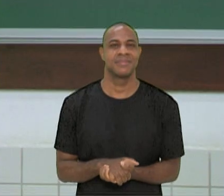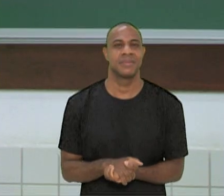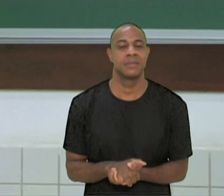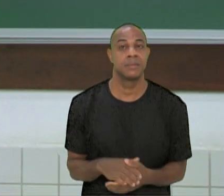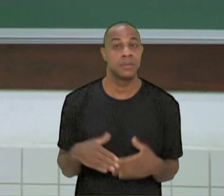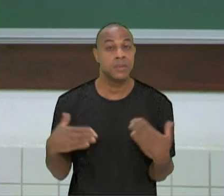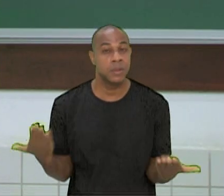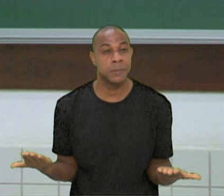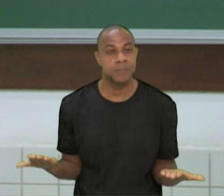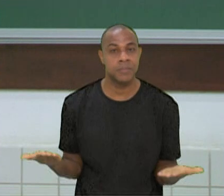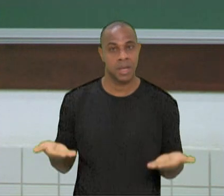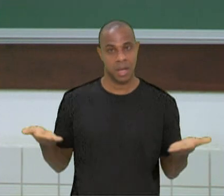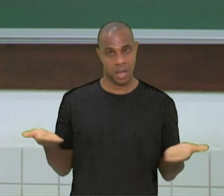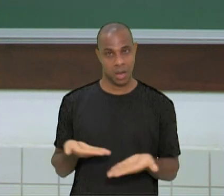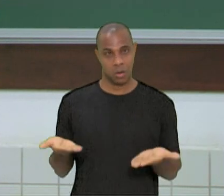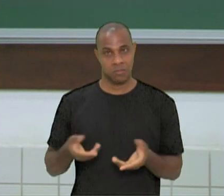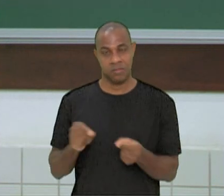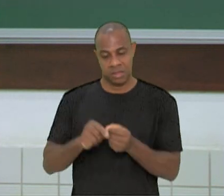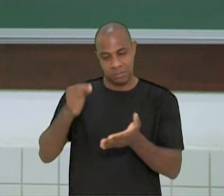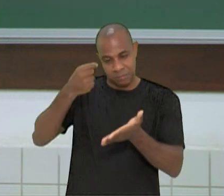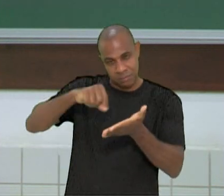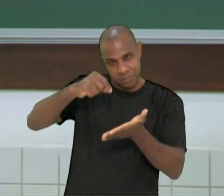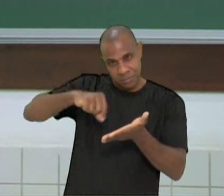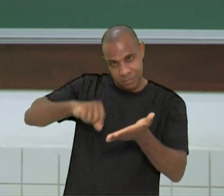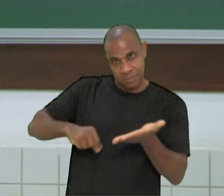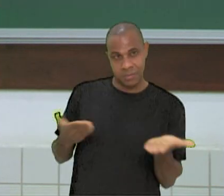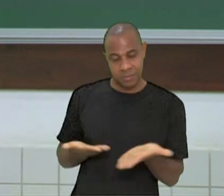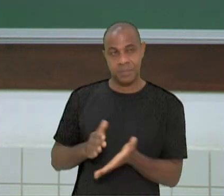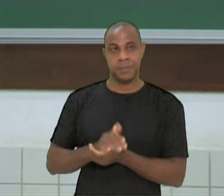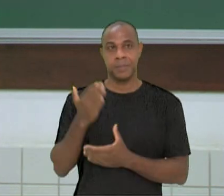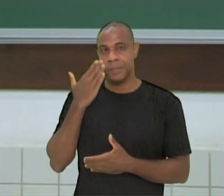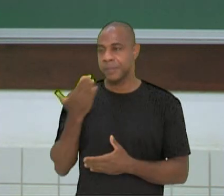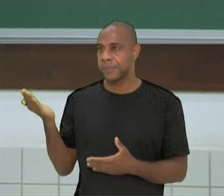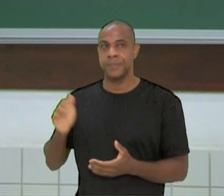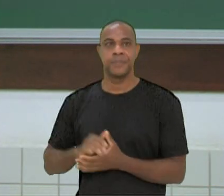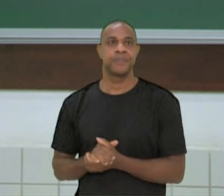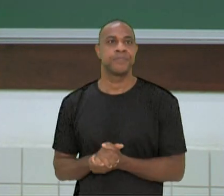Muito bem, pessoal. Então agora nós vamos fazer a correção desse exercício. Dá uma olhadinha lá comigo.